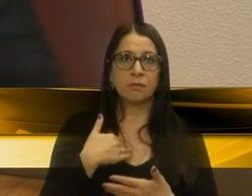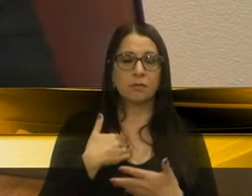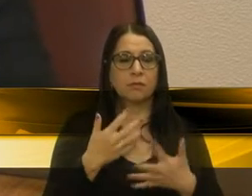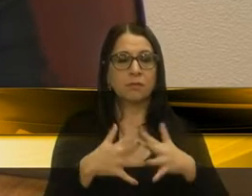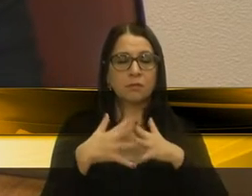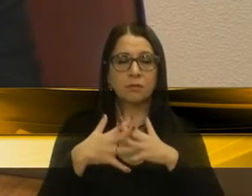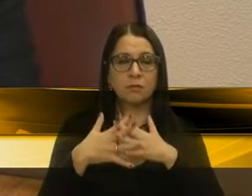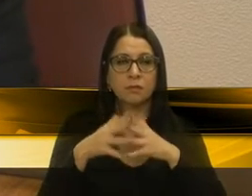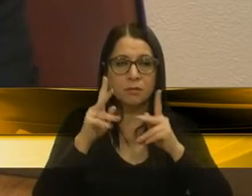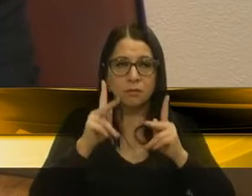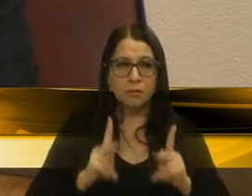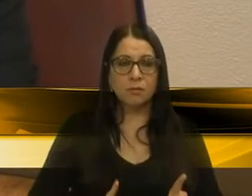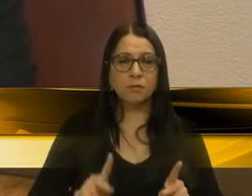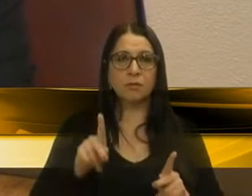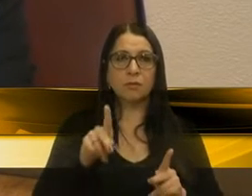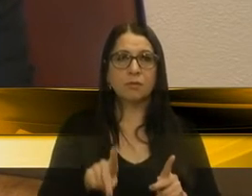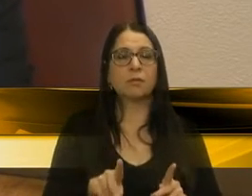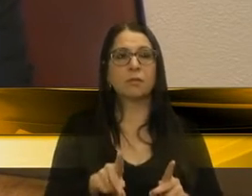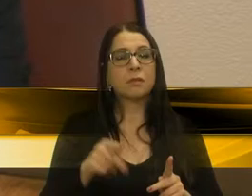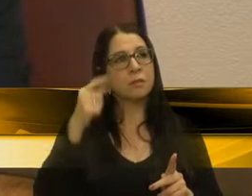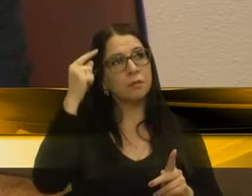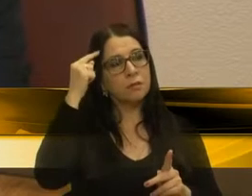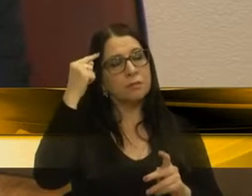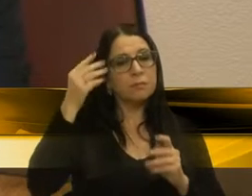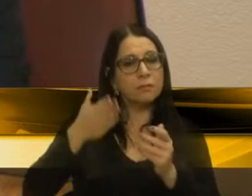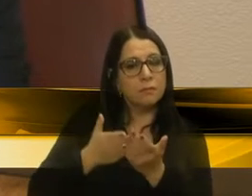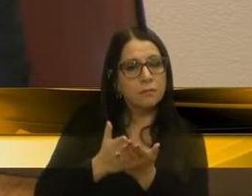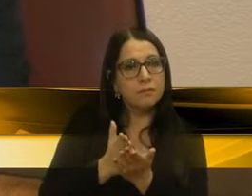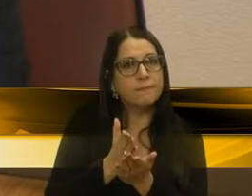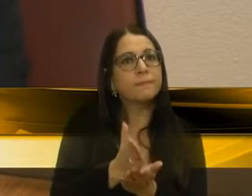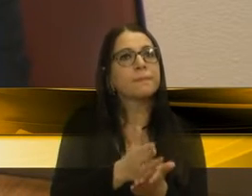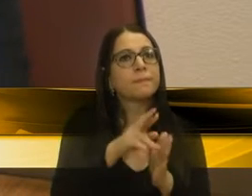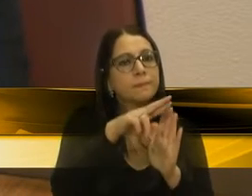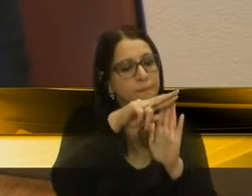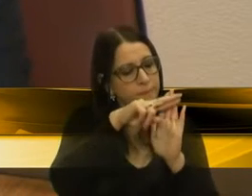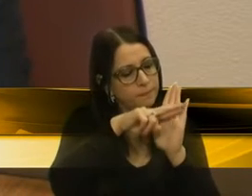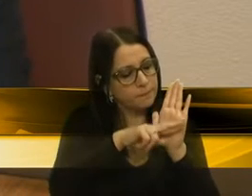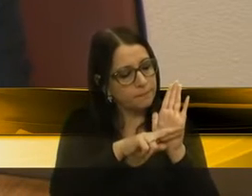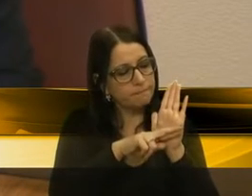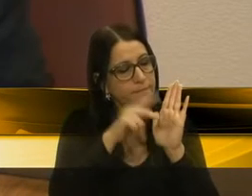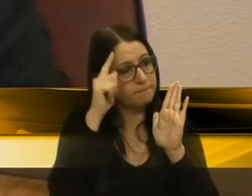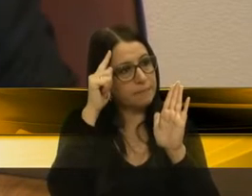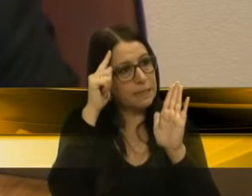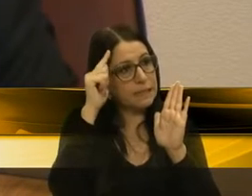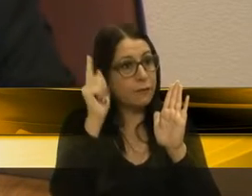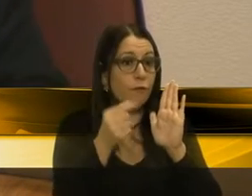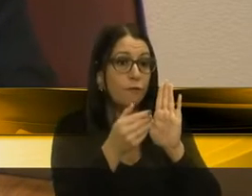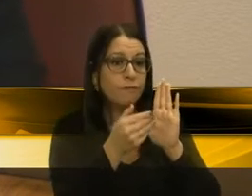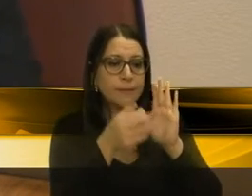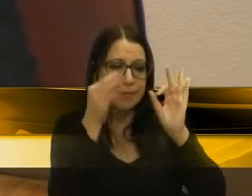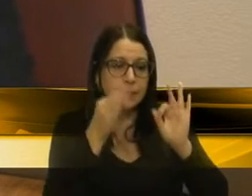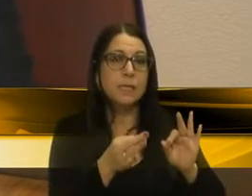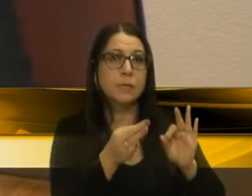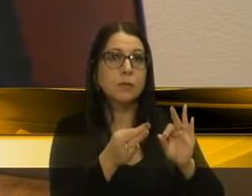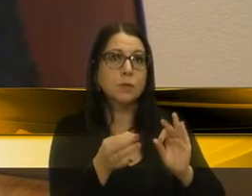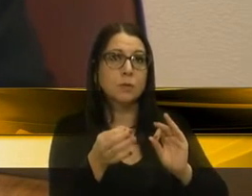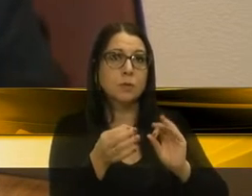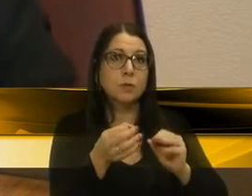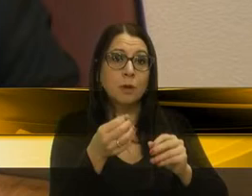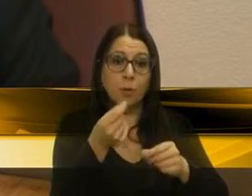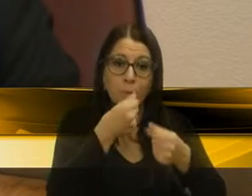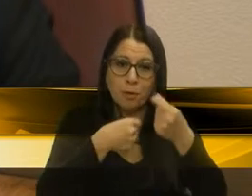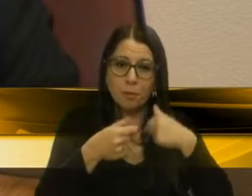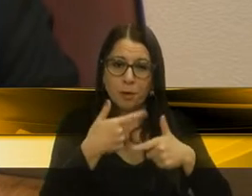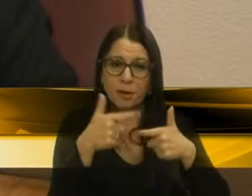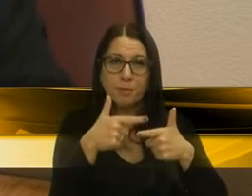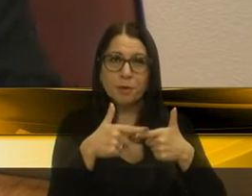ele era uma pessoa que procurava seguir as normas e procurava ser uma pessoa institucional. A crise que nós vivemos hoje no